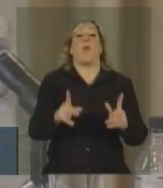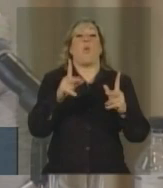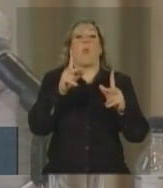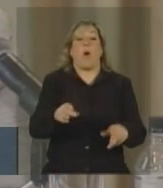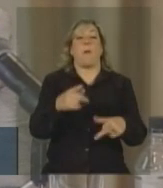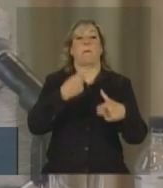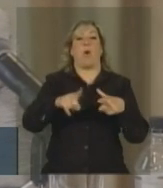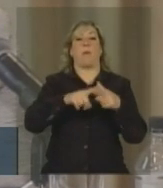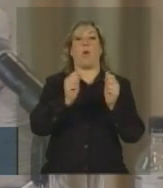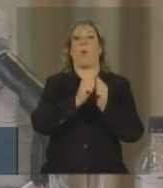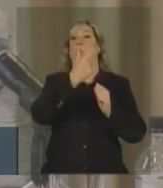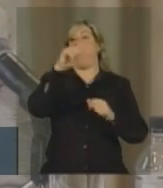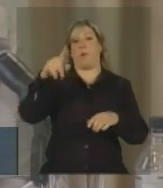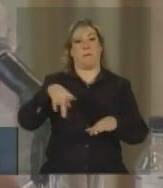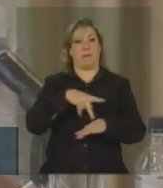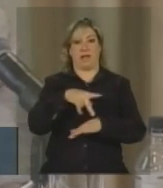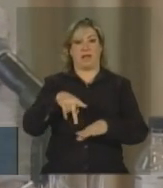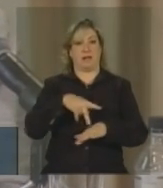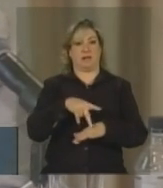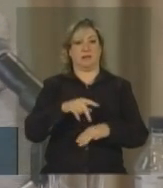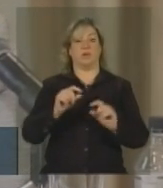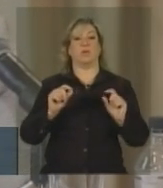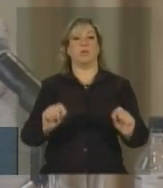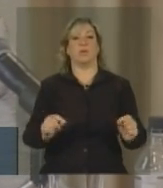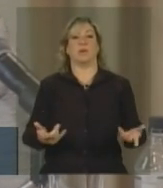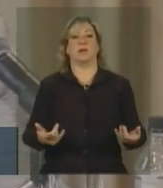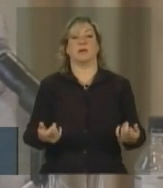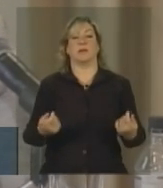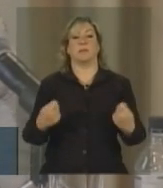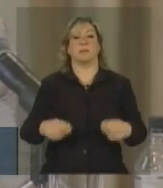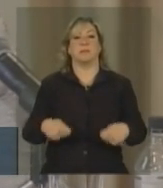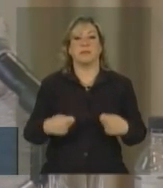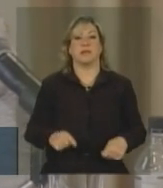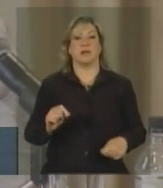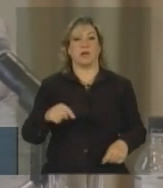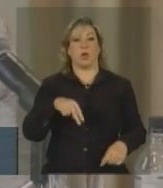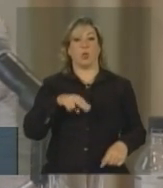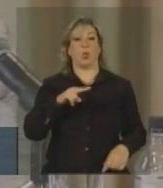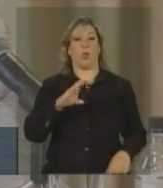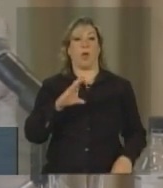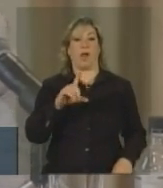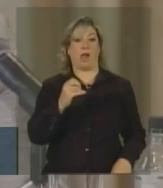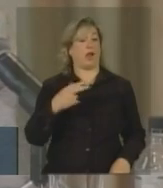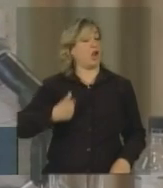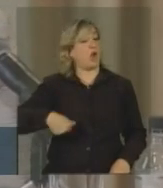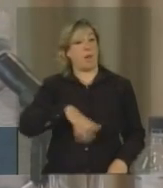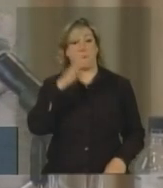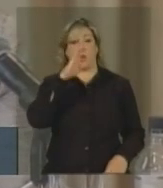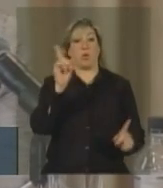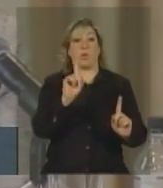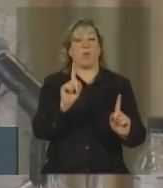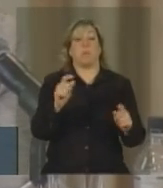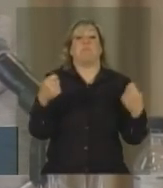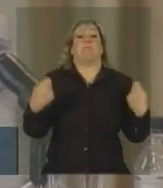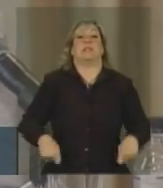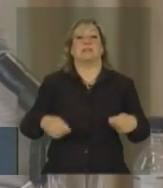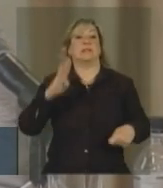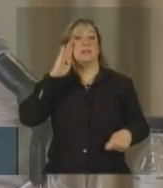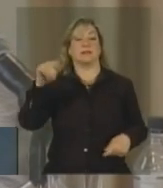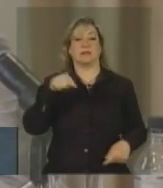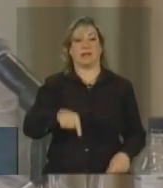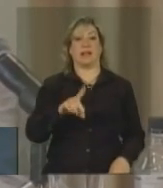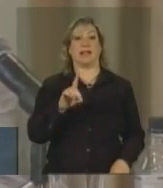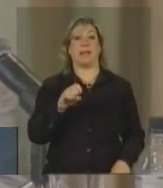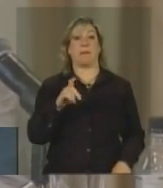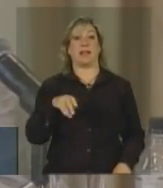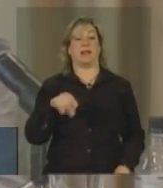países, que são dependentes da nuclear. Nós não somos dependentes da nuclear. Nós temos uma participação